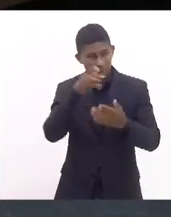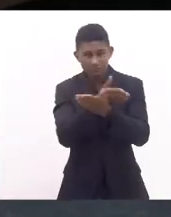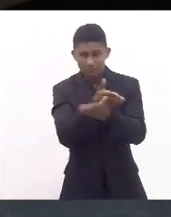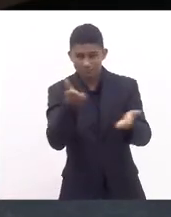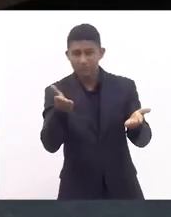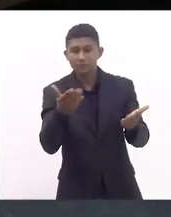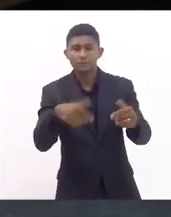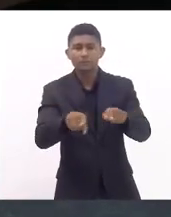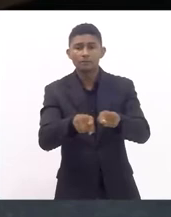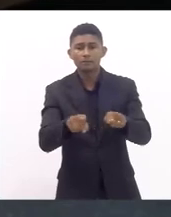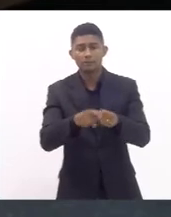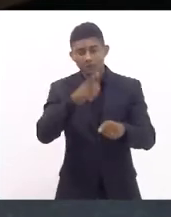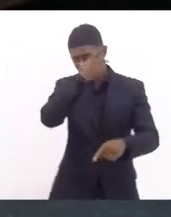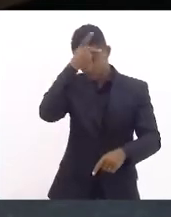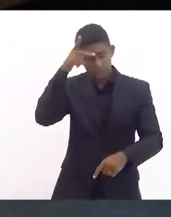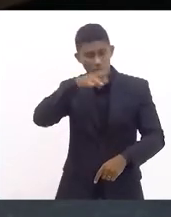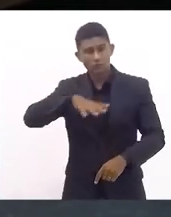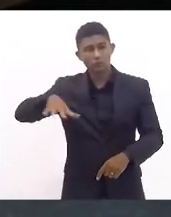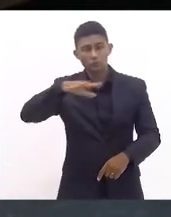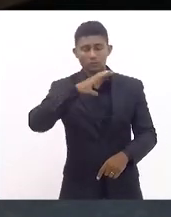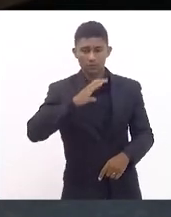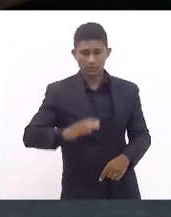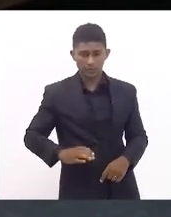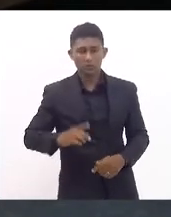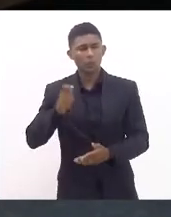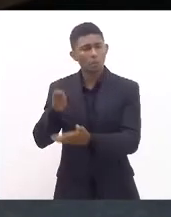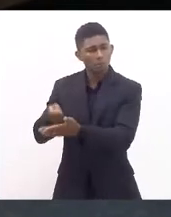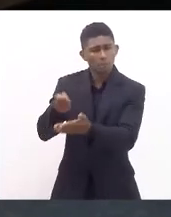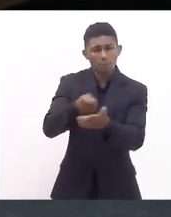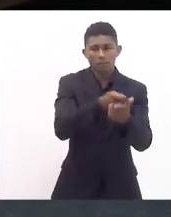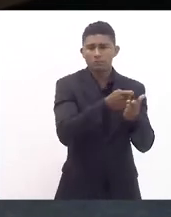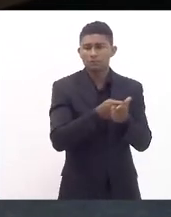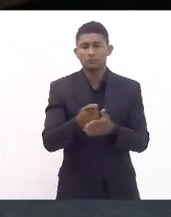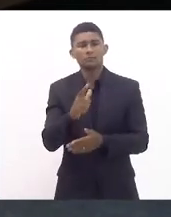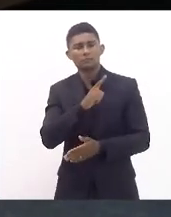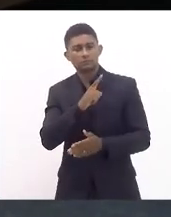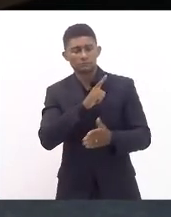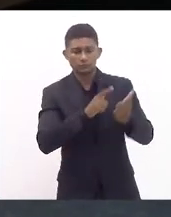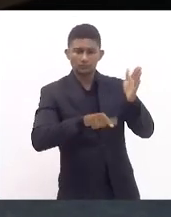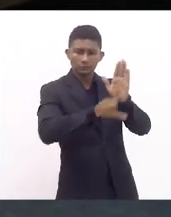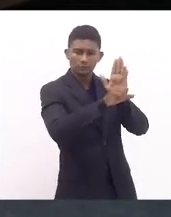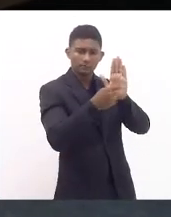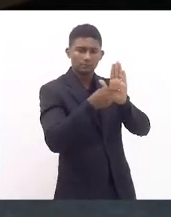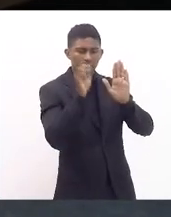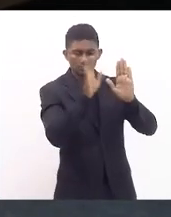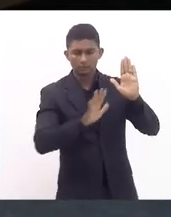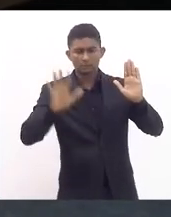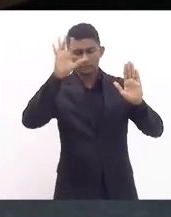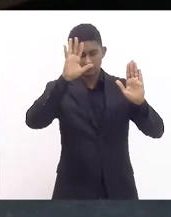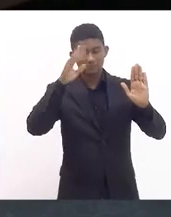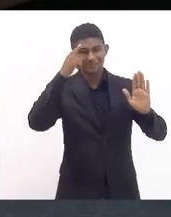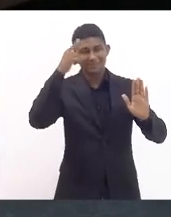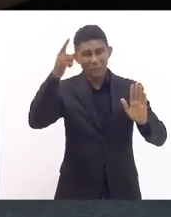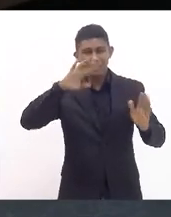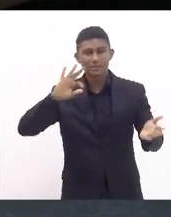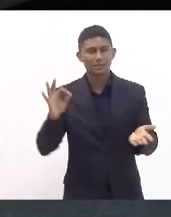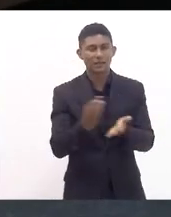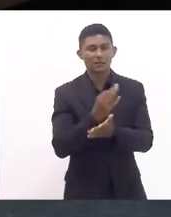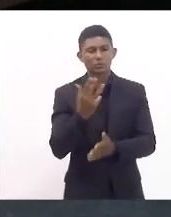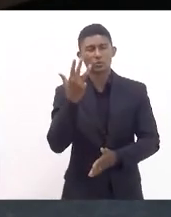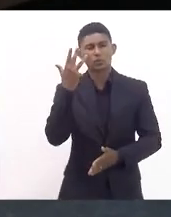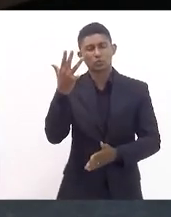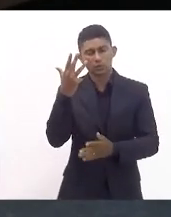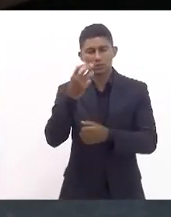cidadãos. Todos têm obrigação, segundo a Lei Nacional de Resíduos Sólidos, assinado pelo presidente Lula em